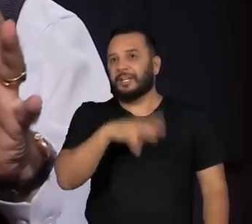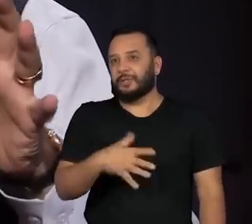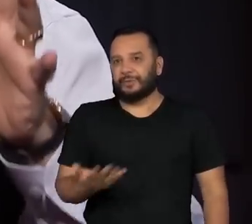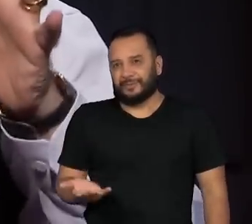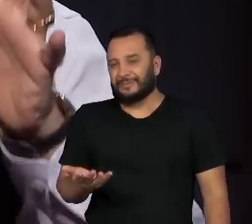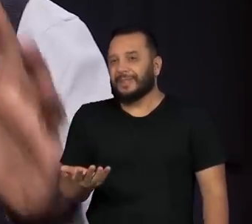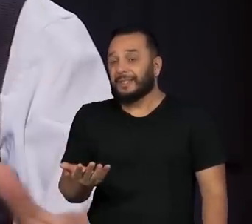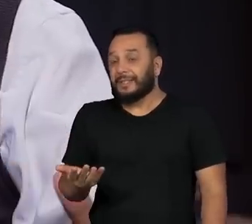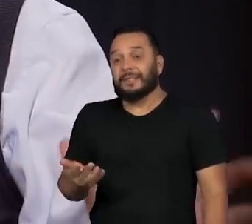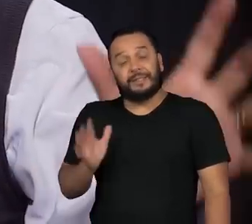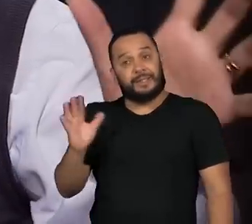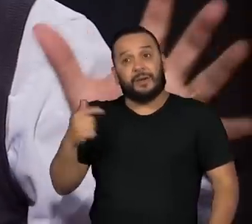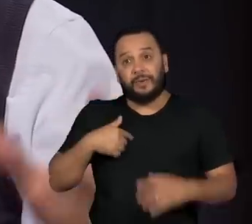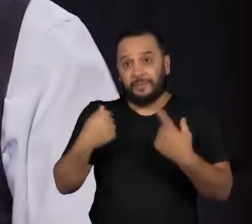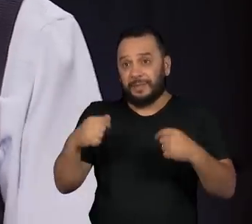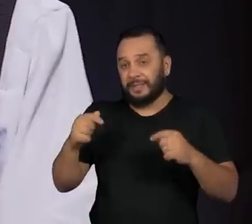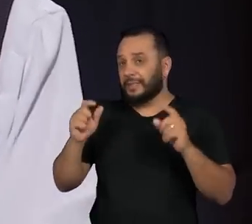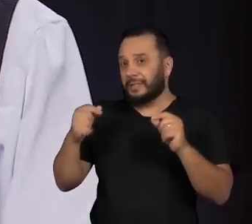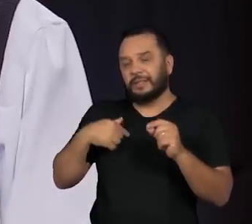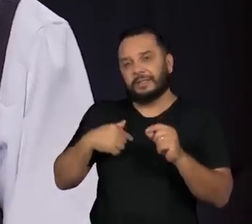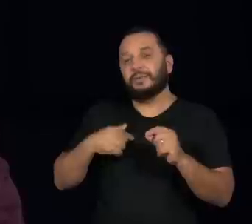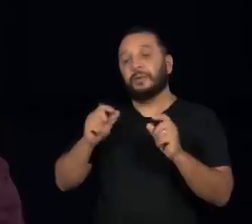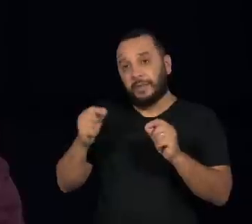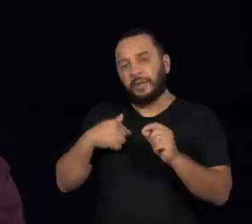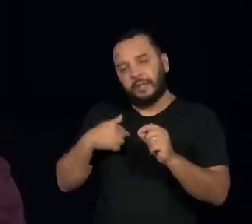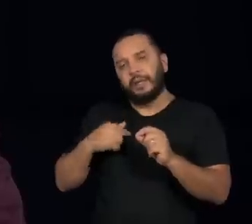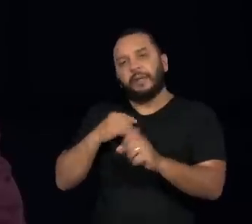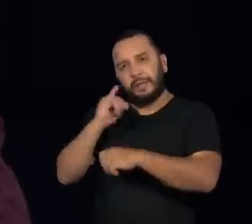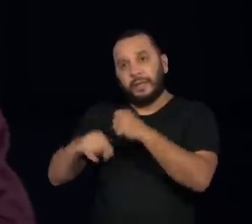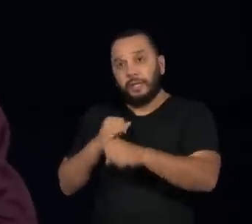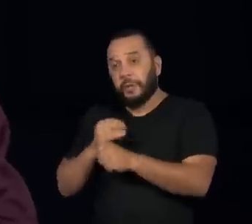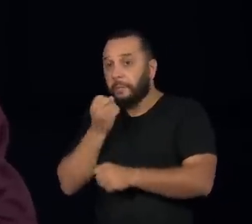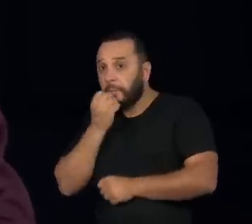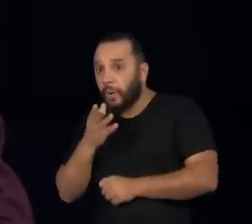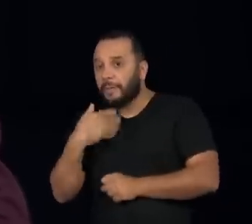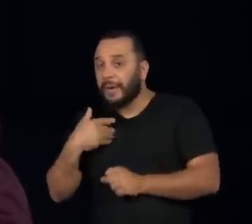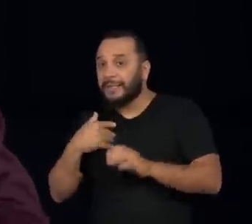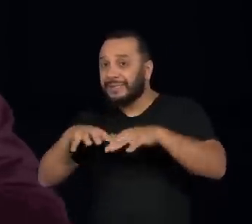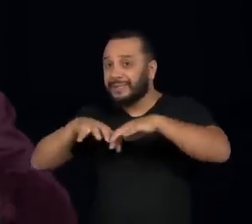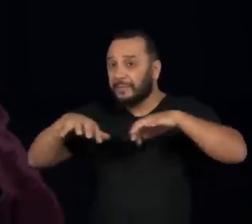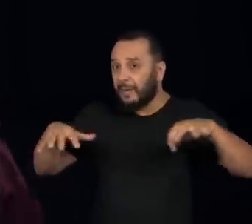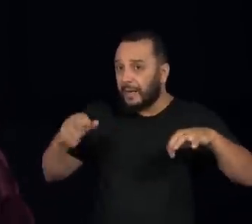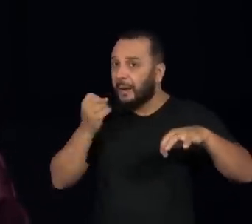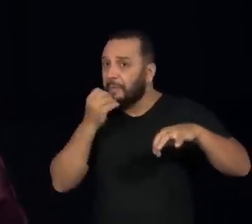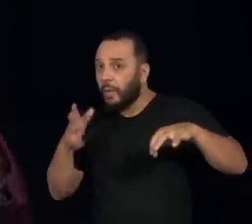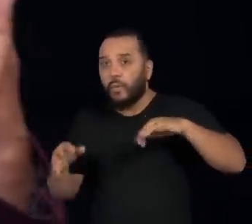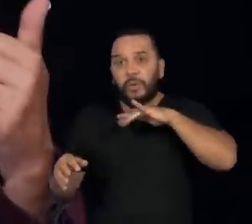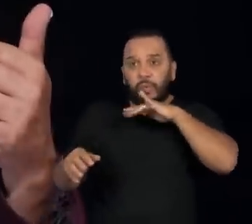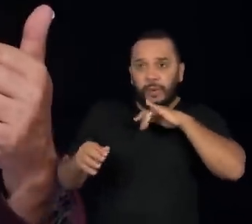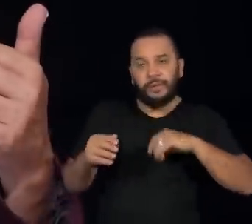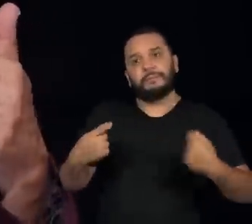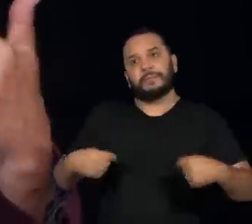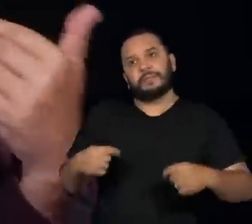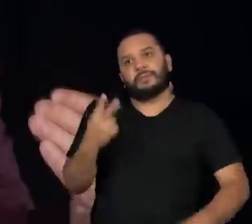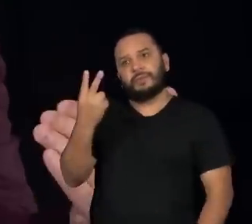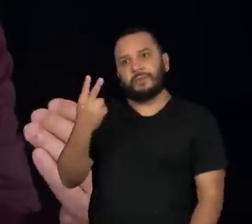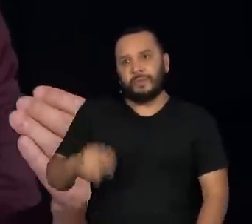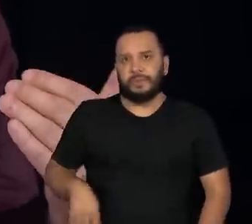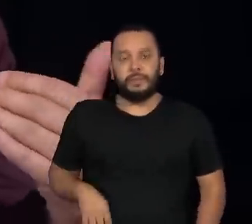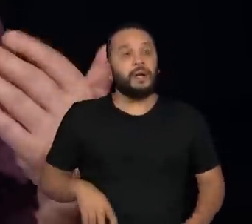ficarem Claras a gente joga a criança é água do banho junto Exatamente é o que tá sendo discutido inclusive com os vídeos de